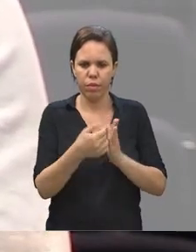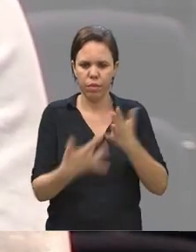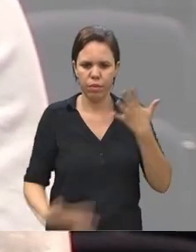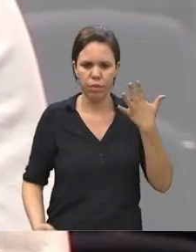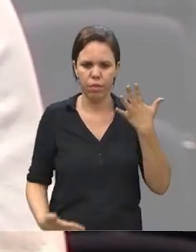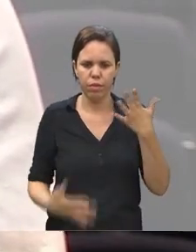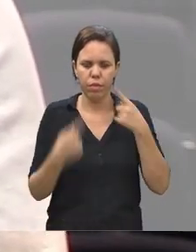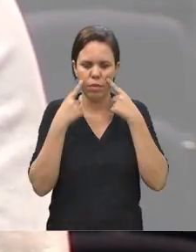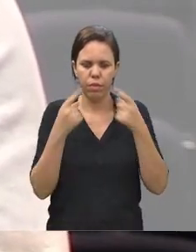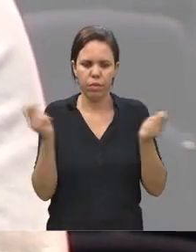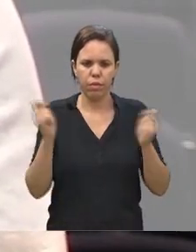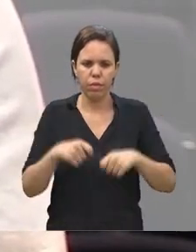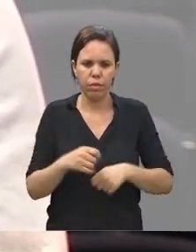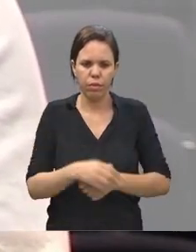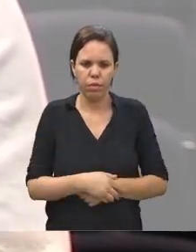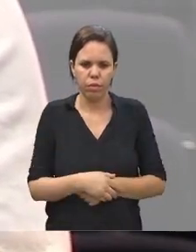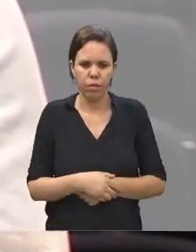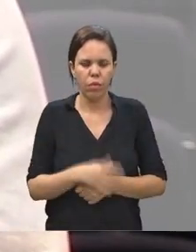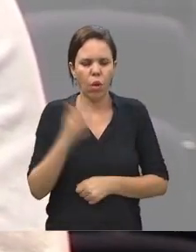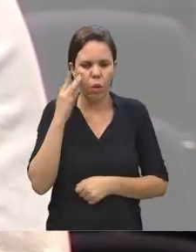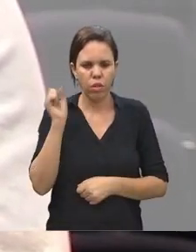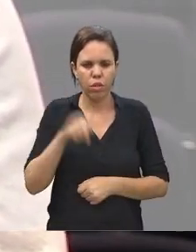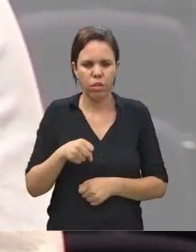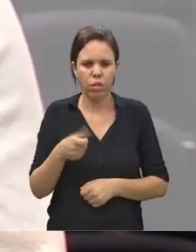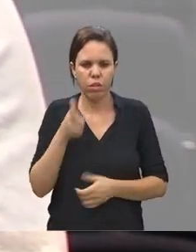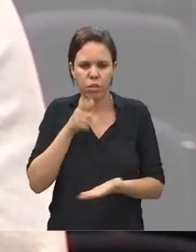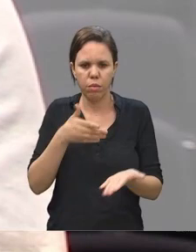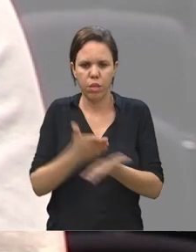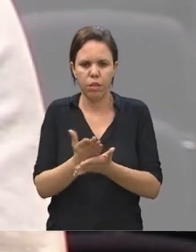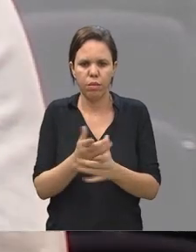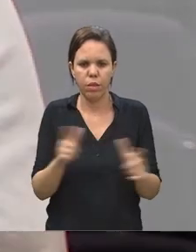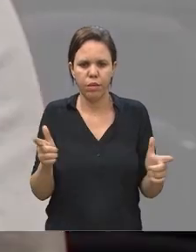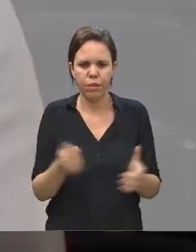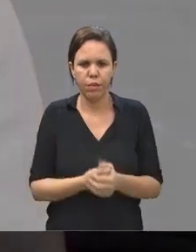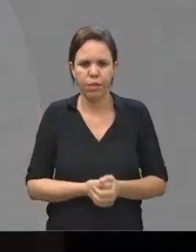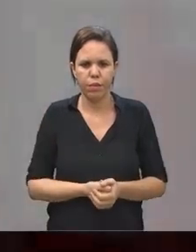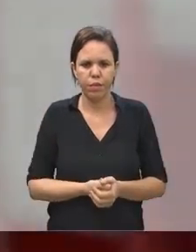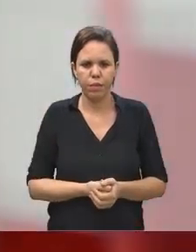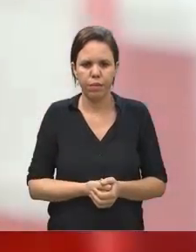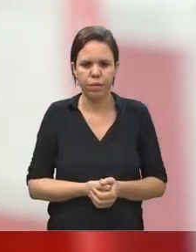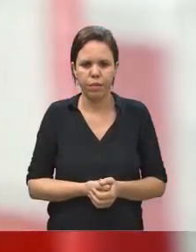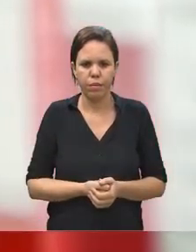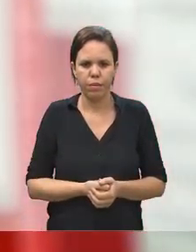abrangente e interessante possível, eu acho que a gente acerta a maior parte das vezes.